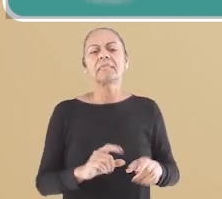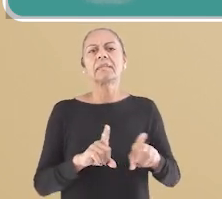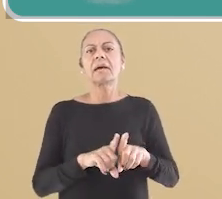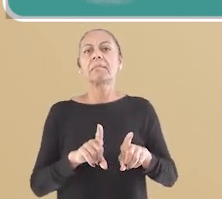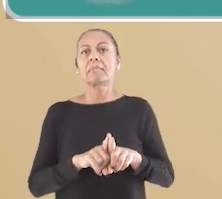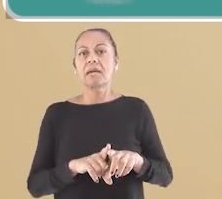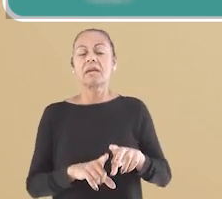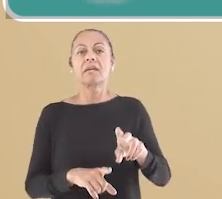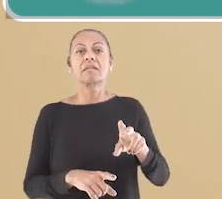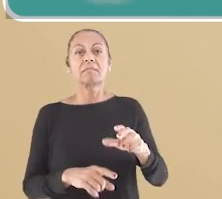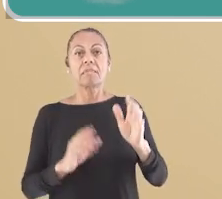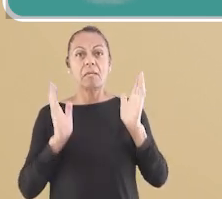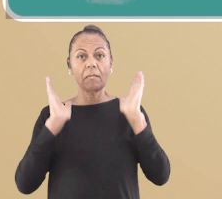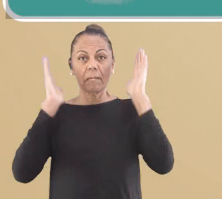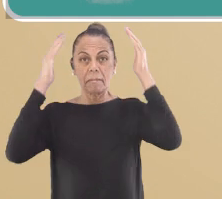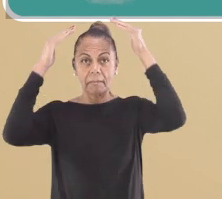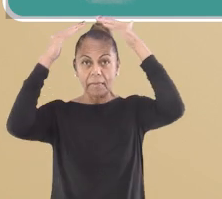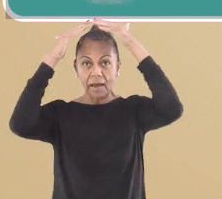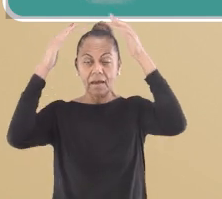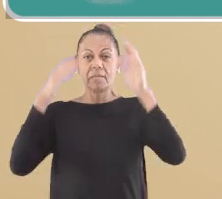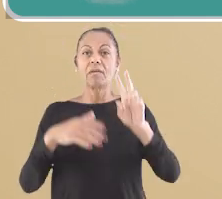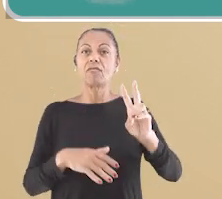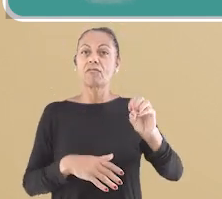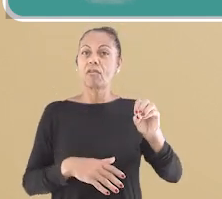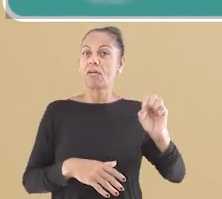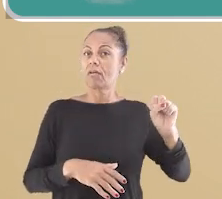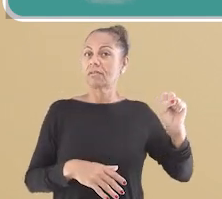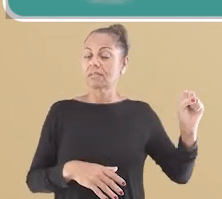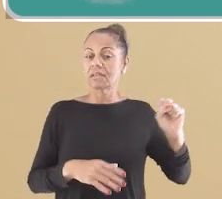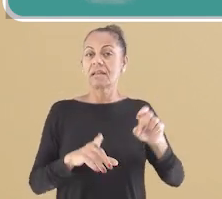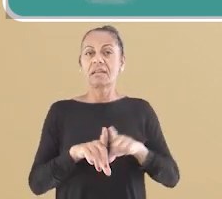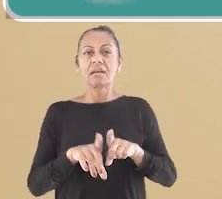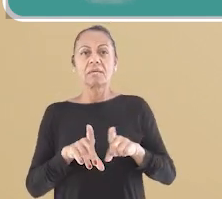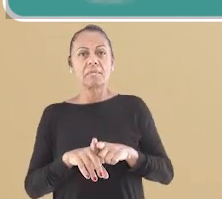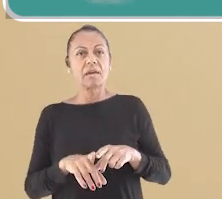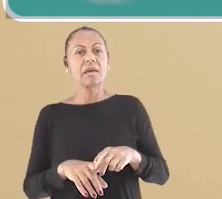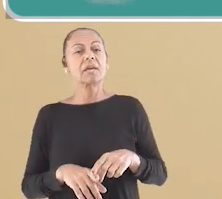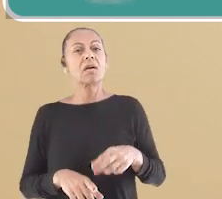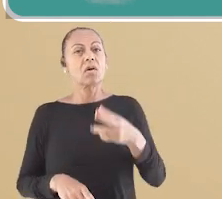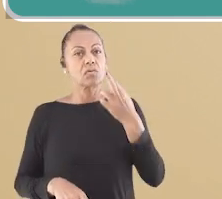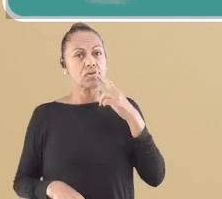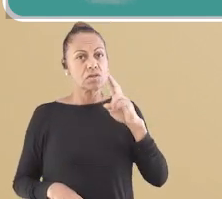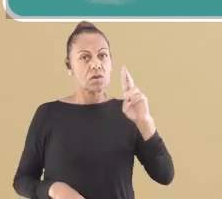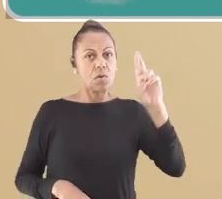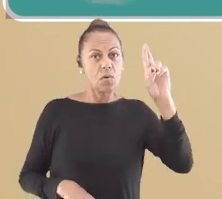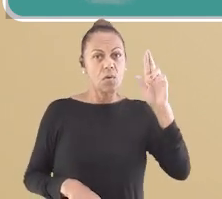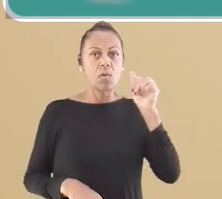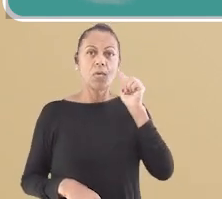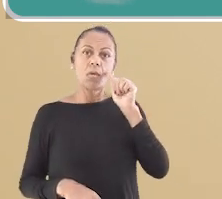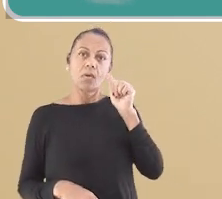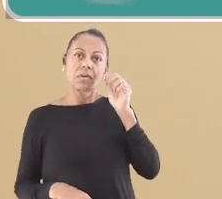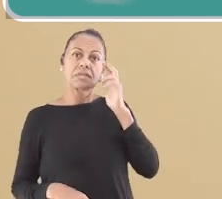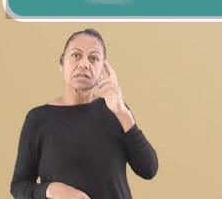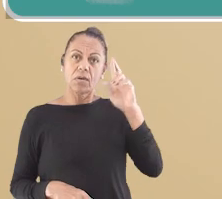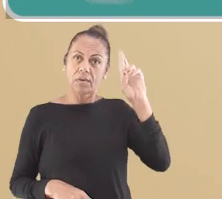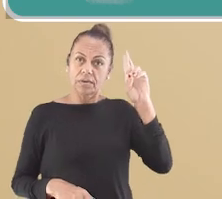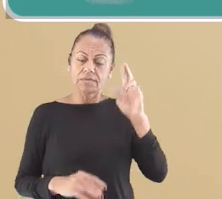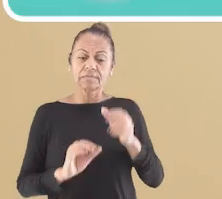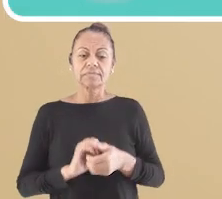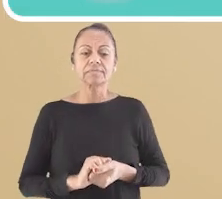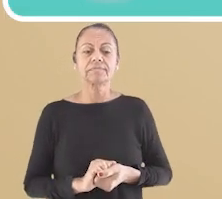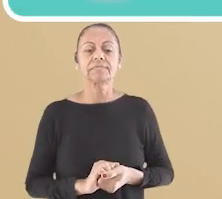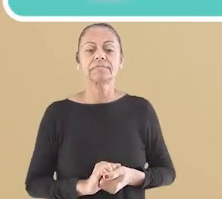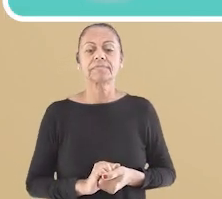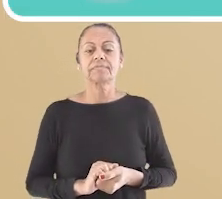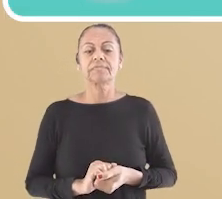imperadores. Temos Vossa Santidade, que é para o Papa. E o Senhor, Senhora, que é o tratamento respeitoso de forma